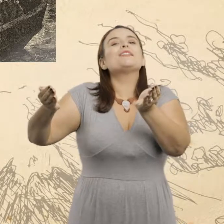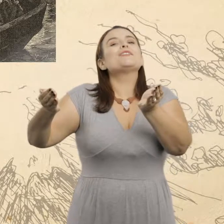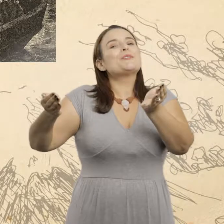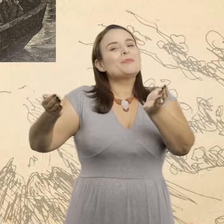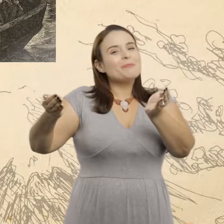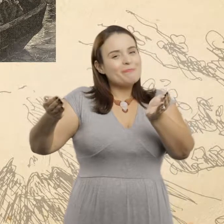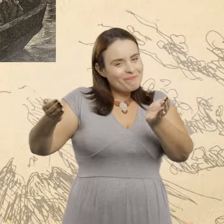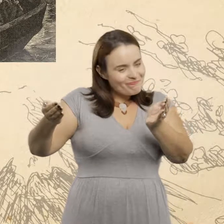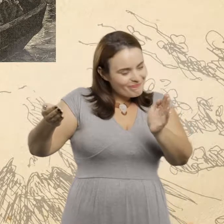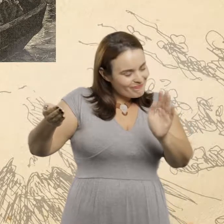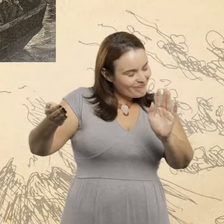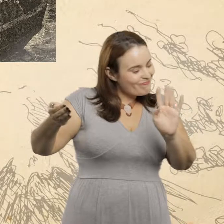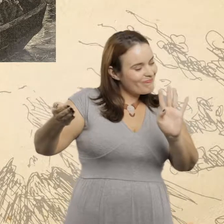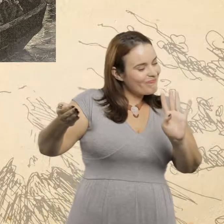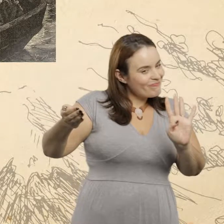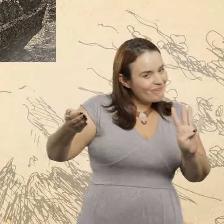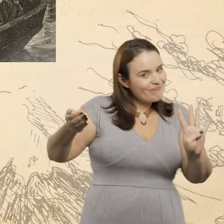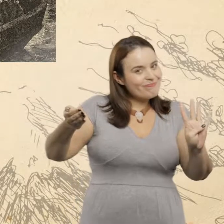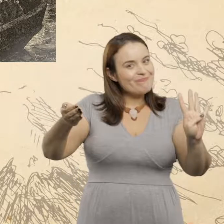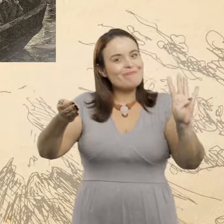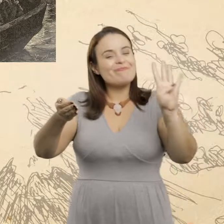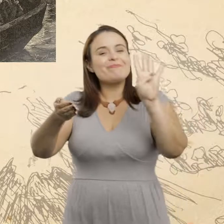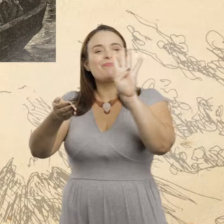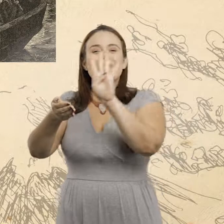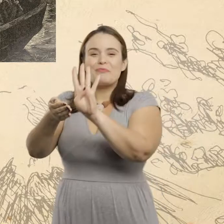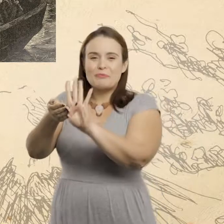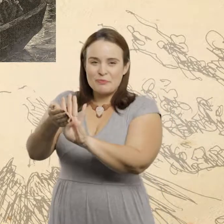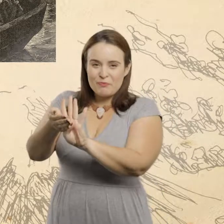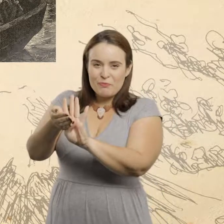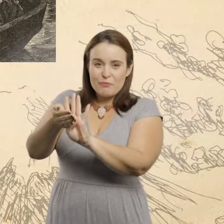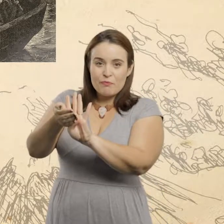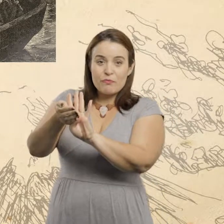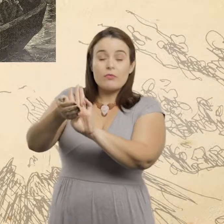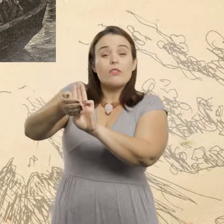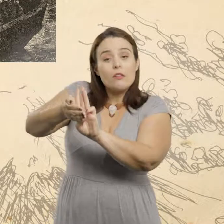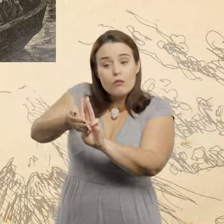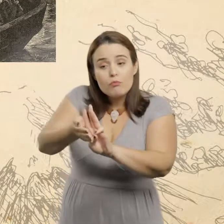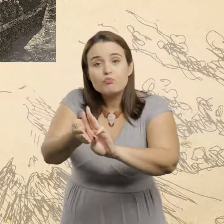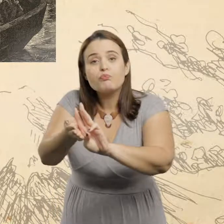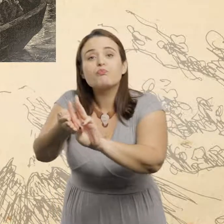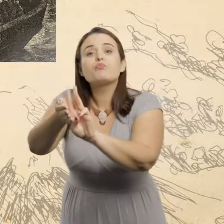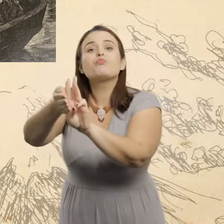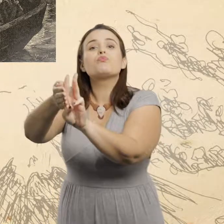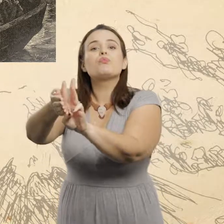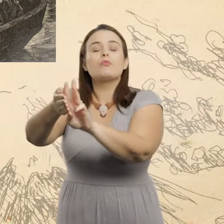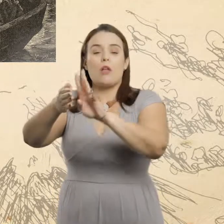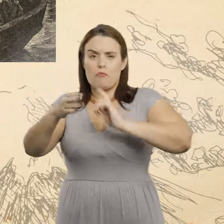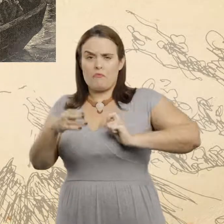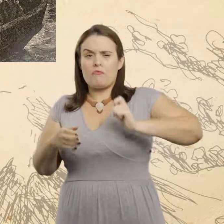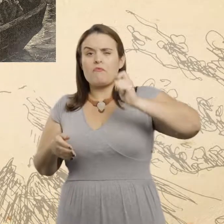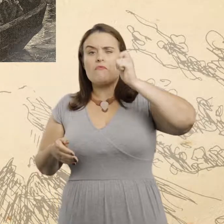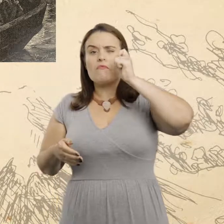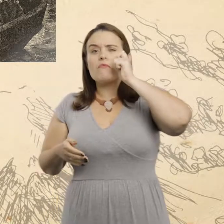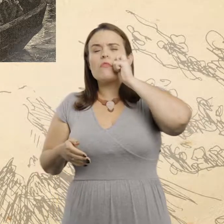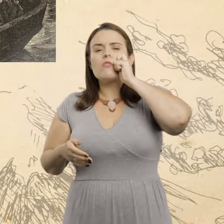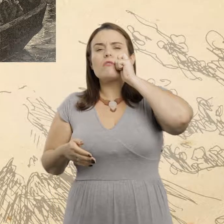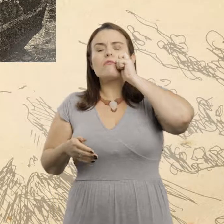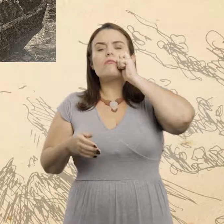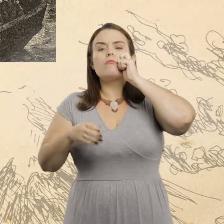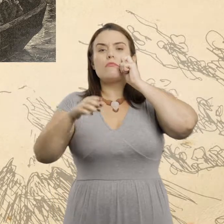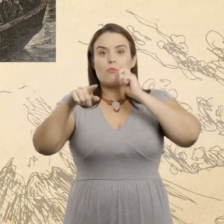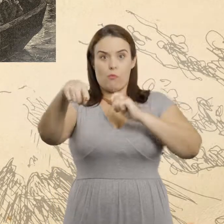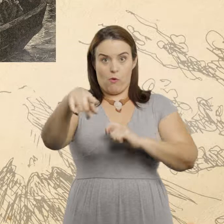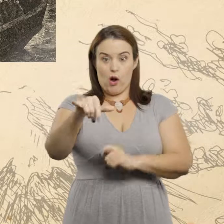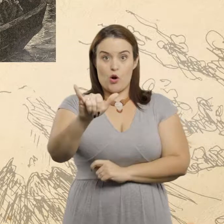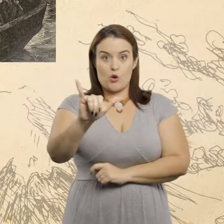barco. O Sr. Fogg, Aouda e o detetive Fix passaram para o grande navio. Ao chegar em Yokohama, o Sr.